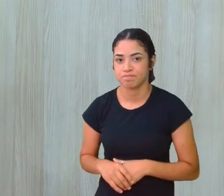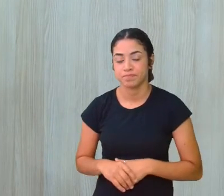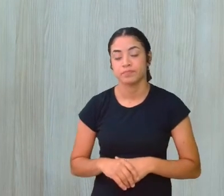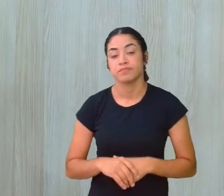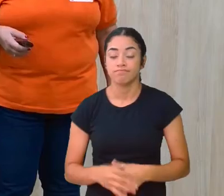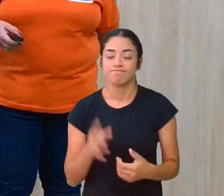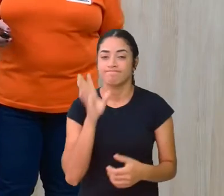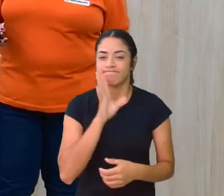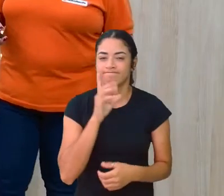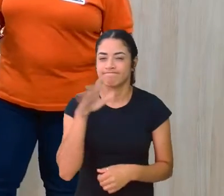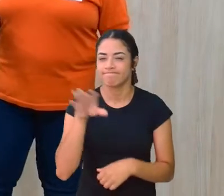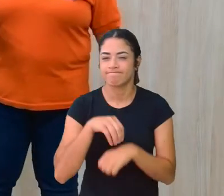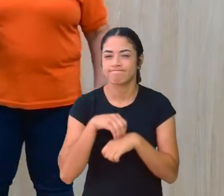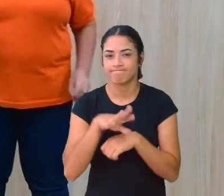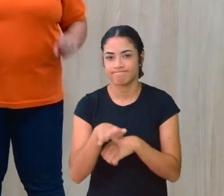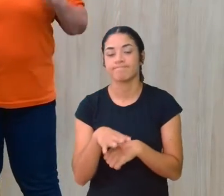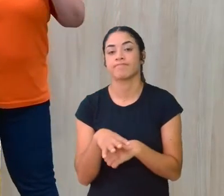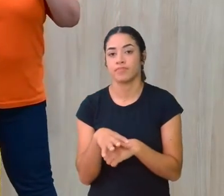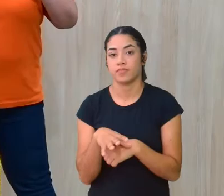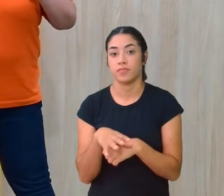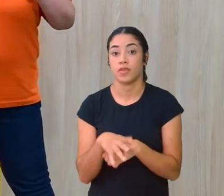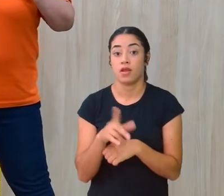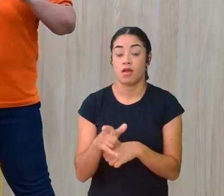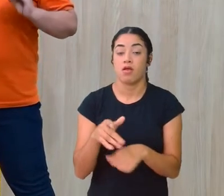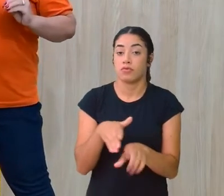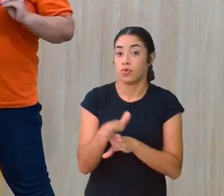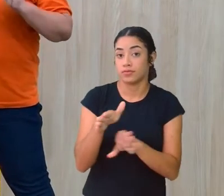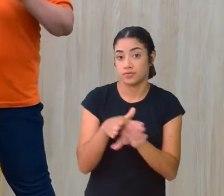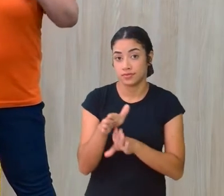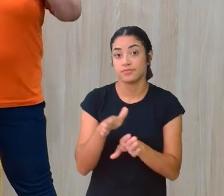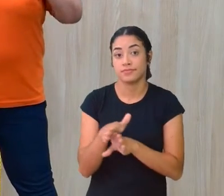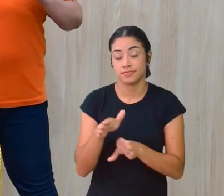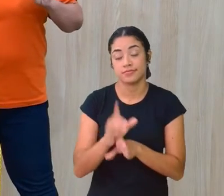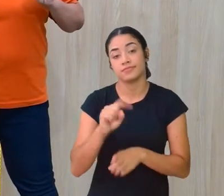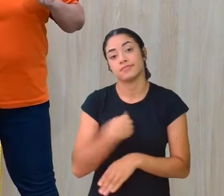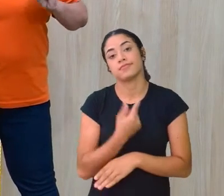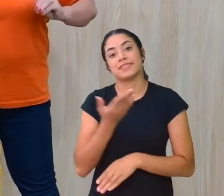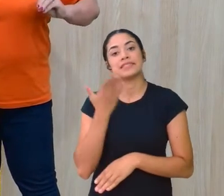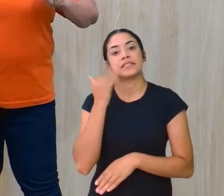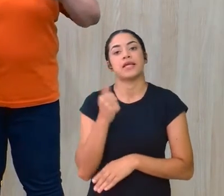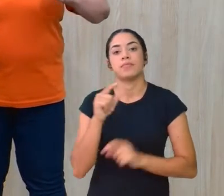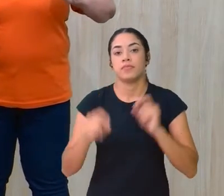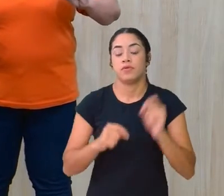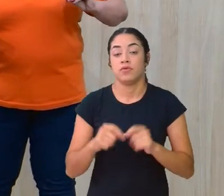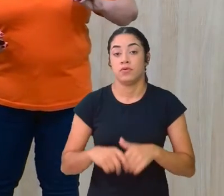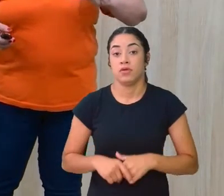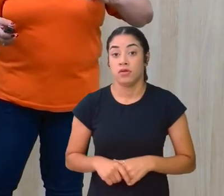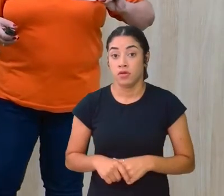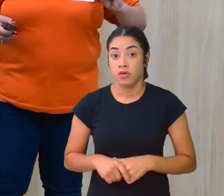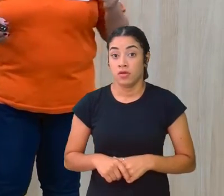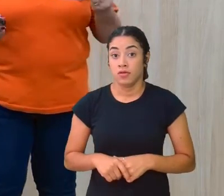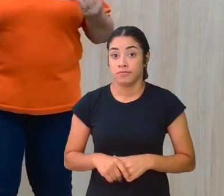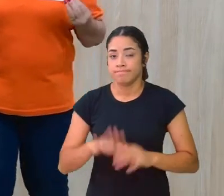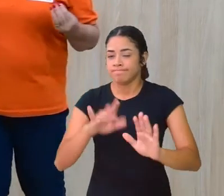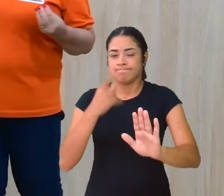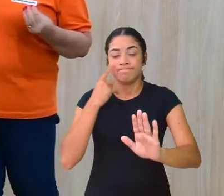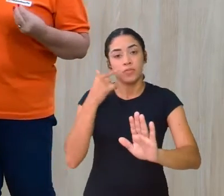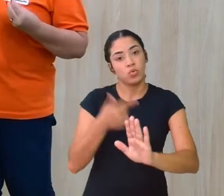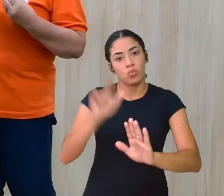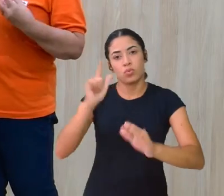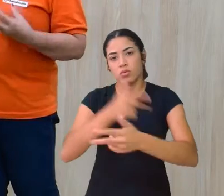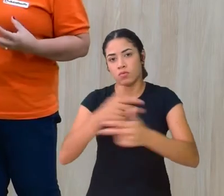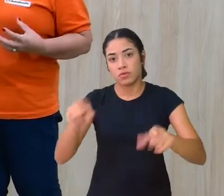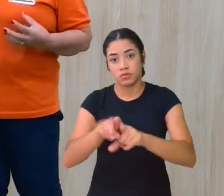muito legal essa sua dica, muito legal essa orientação da gente saber, né? E outra coisa, a gente ter a